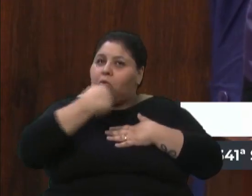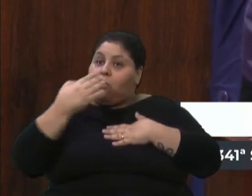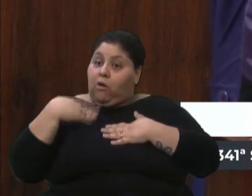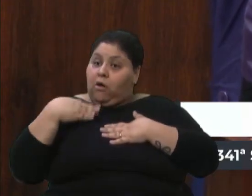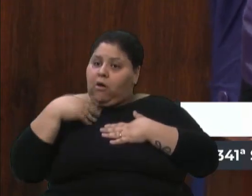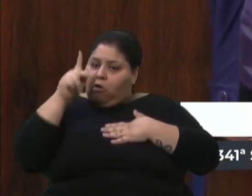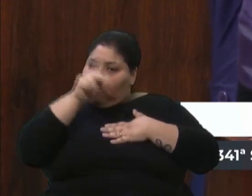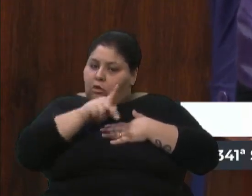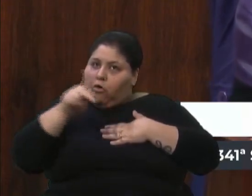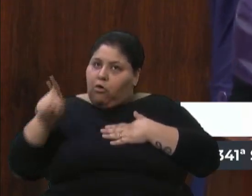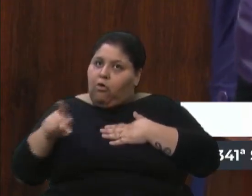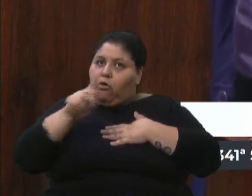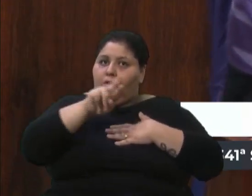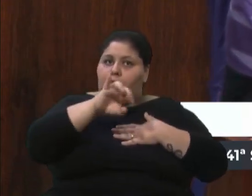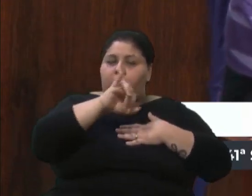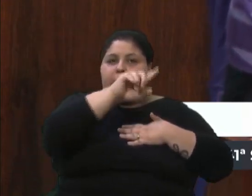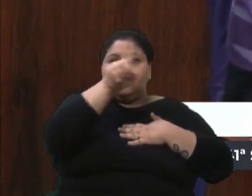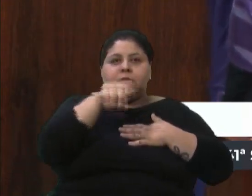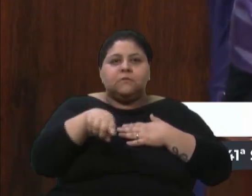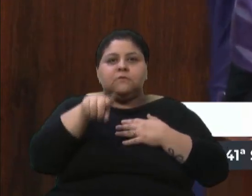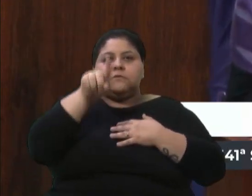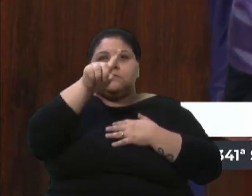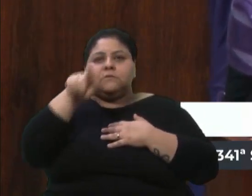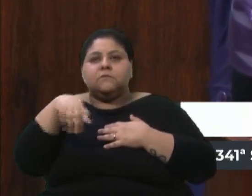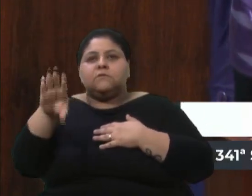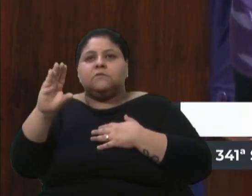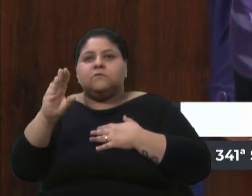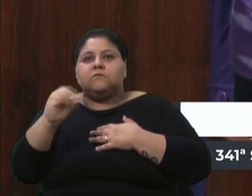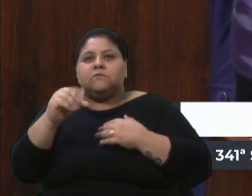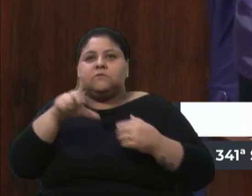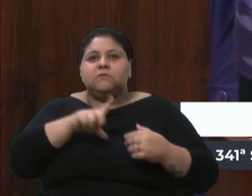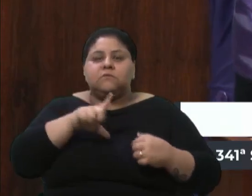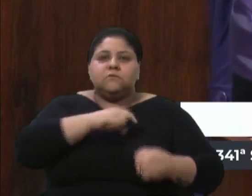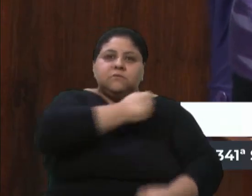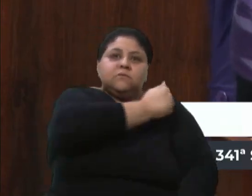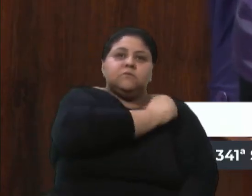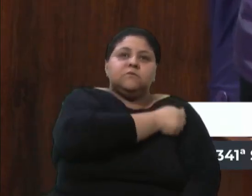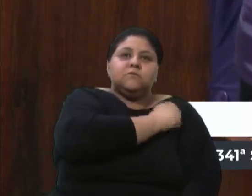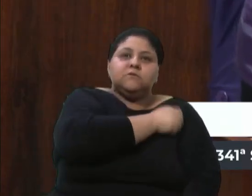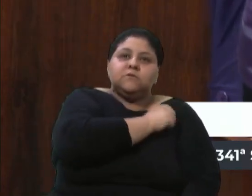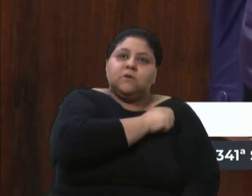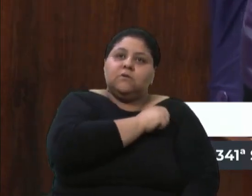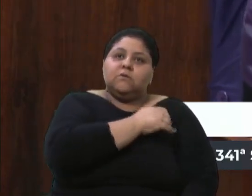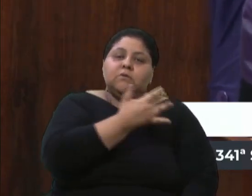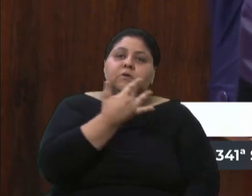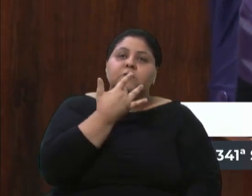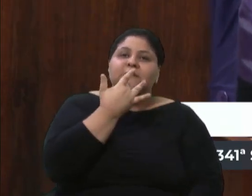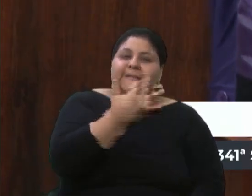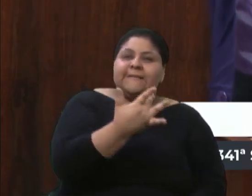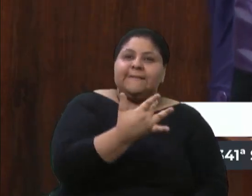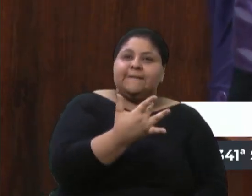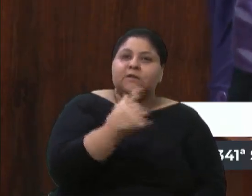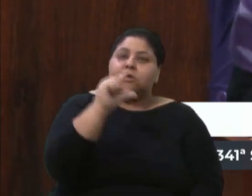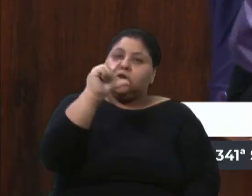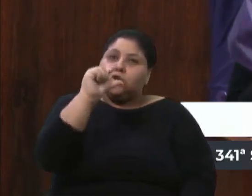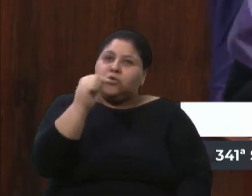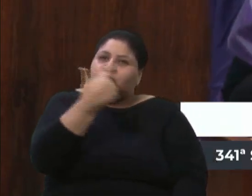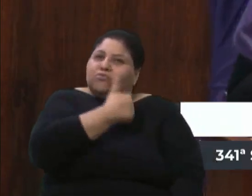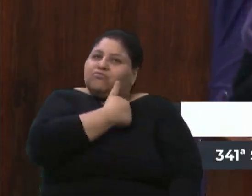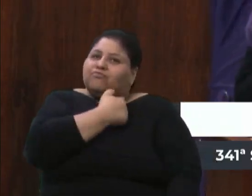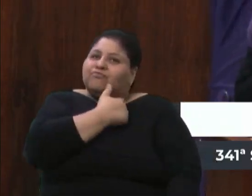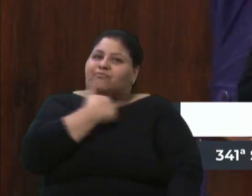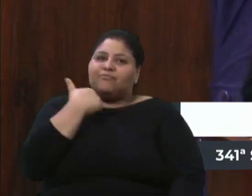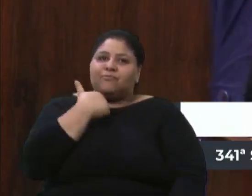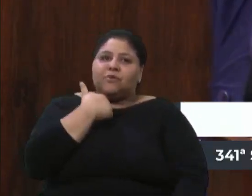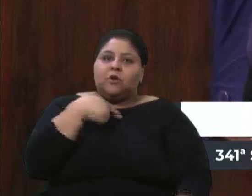Risso, no Nandi, tinha alunos que chegavam, eu dava de tarde, um pouquinho atrasado, porque trabalhavam